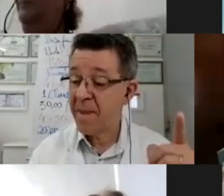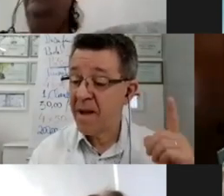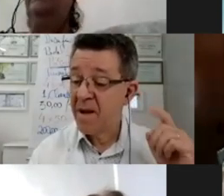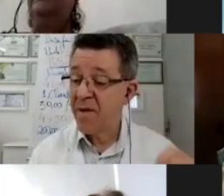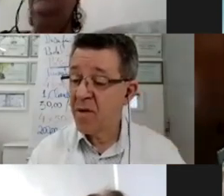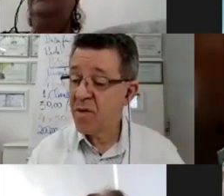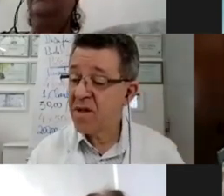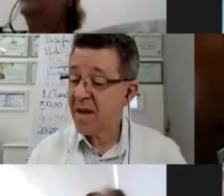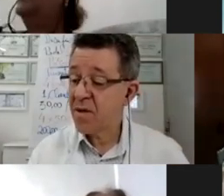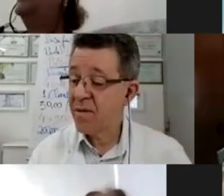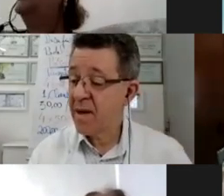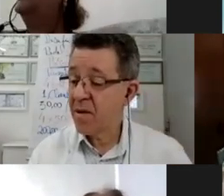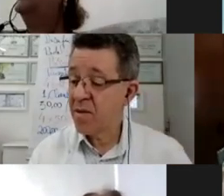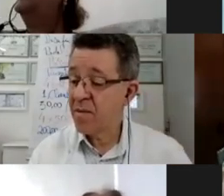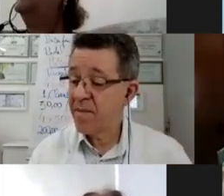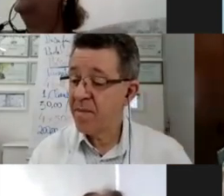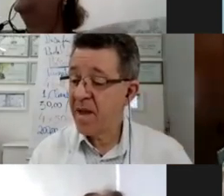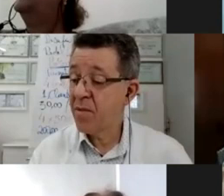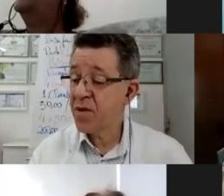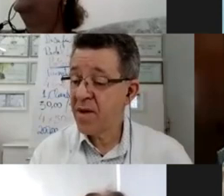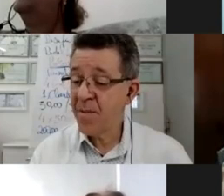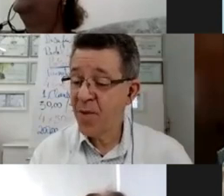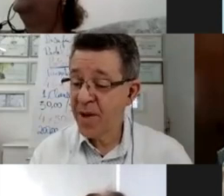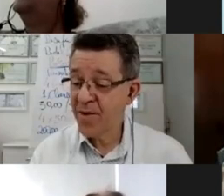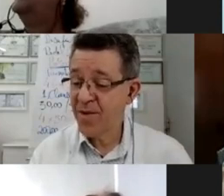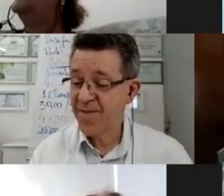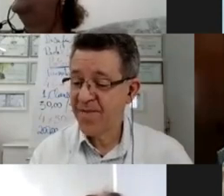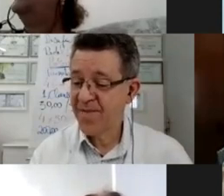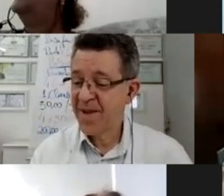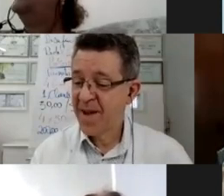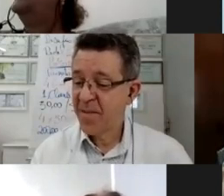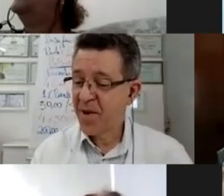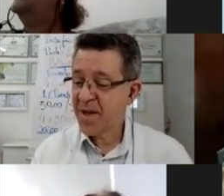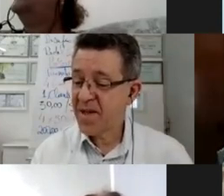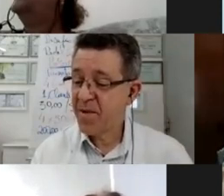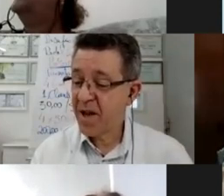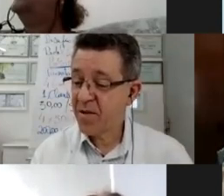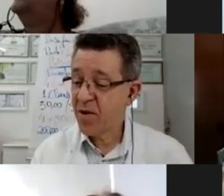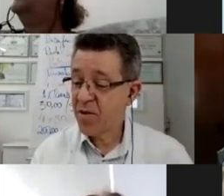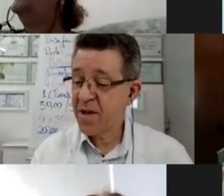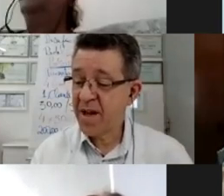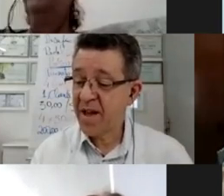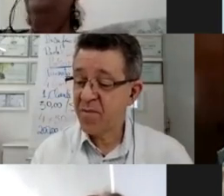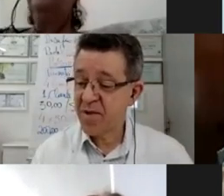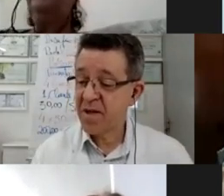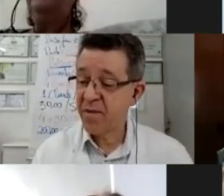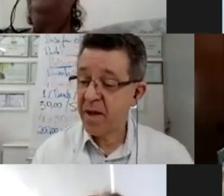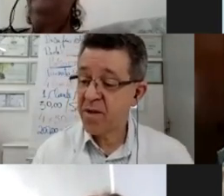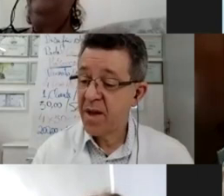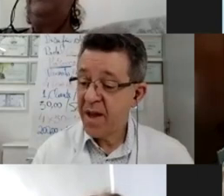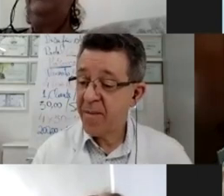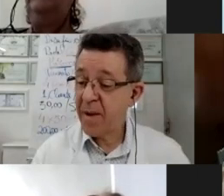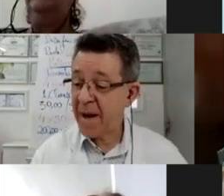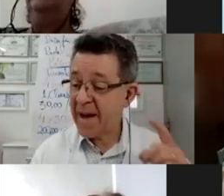comentou, né? Foi um sucesso. No final, me emocionei muito, pois recebi o retorno dos clientes, muito